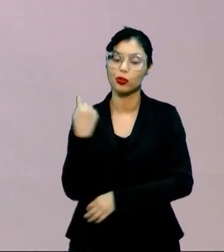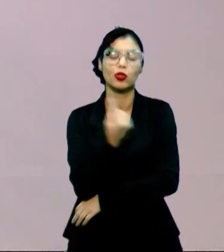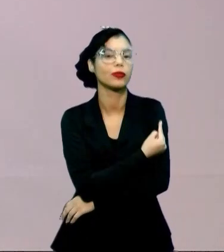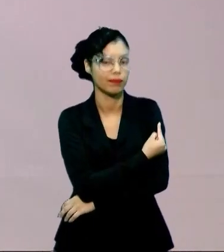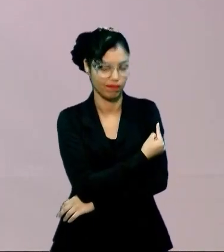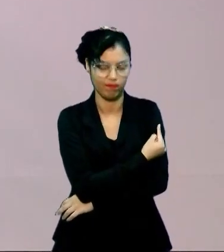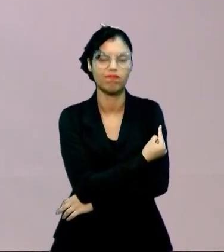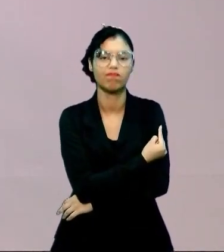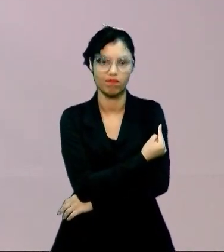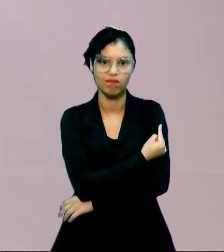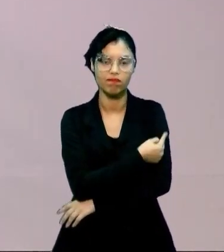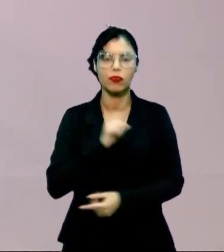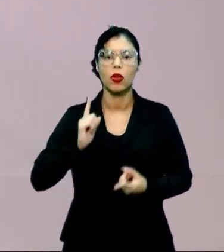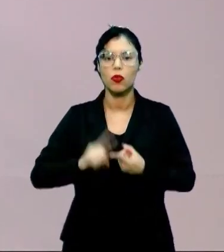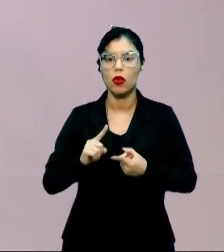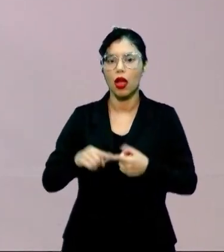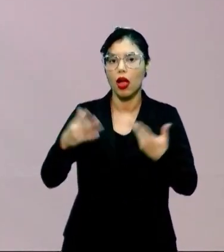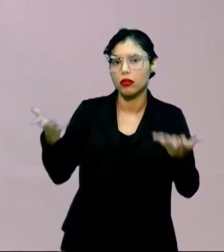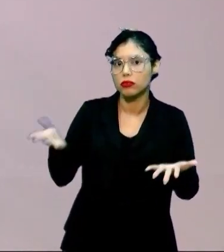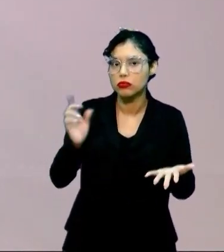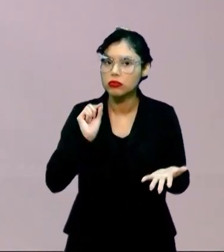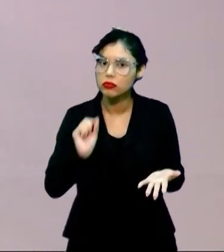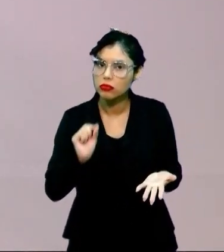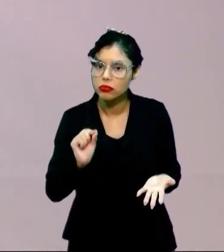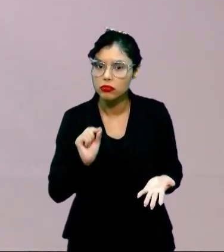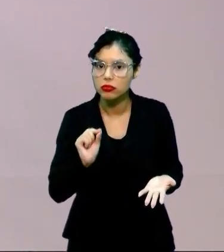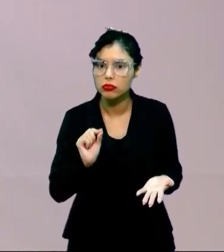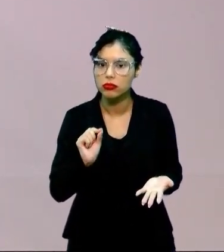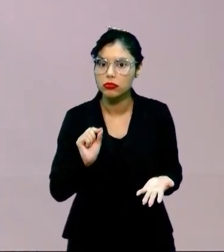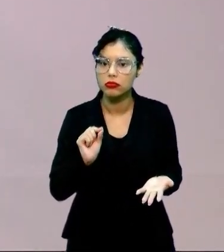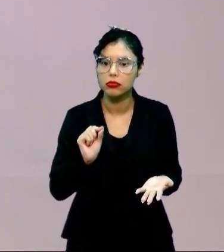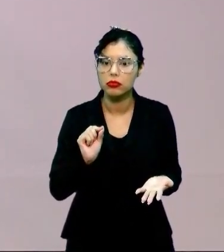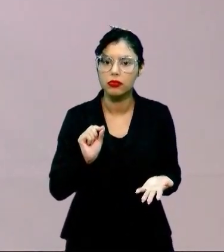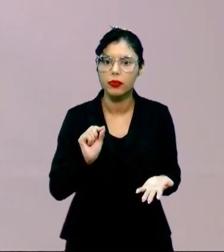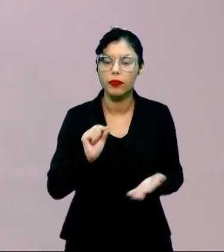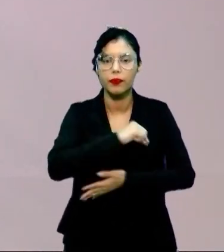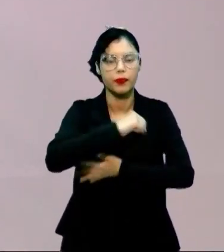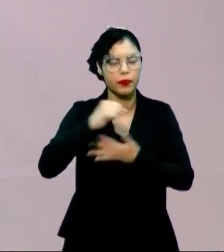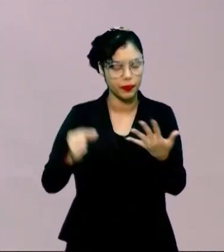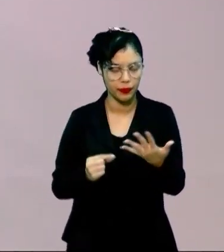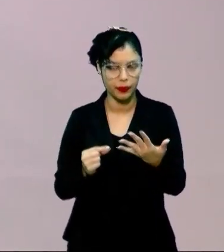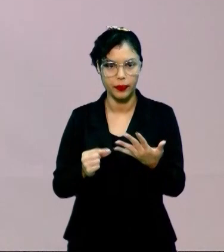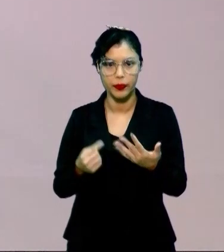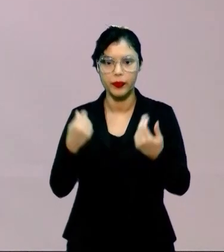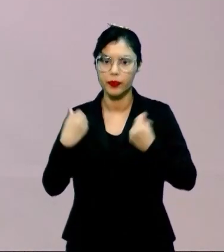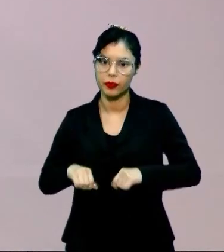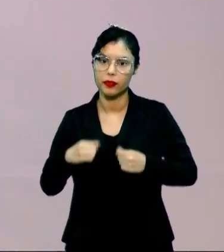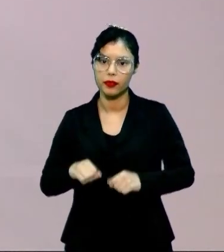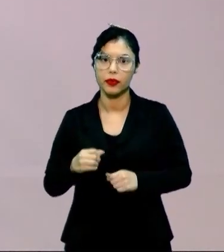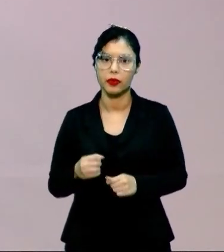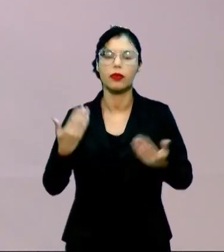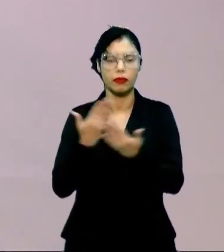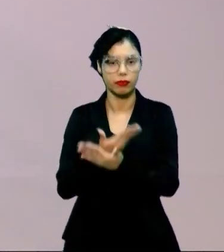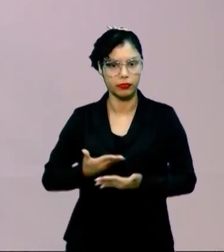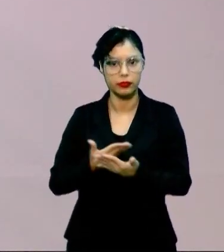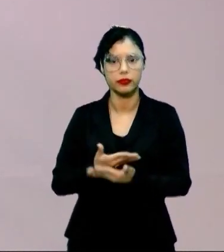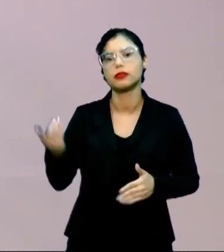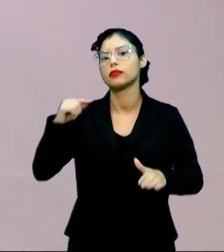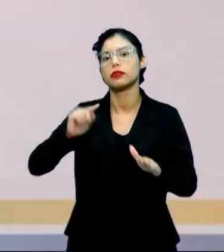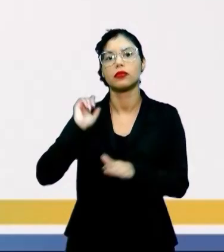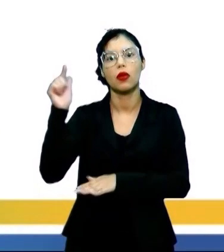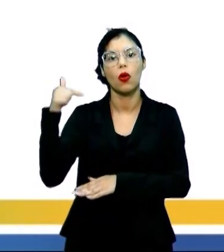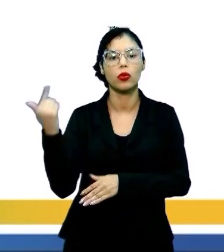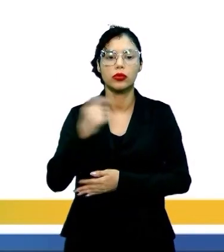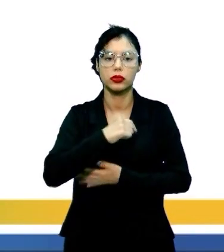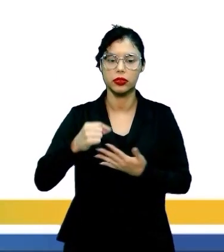nós. Daí, então, esse elemento tem que ser bem cuidado, dentre